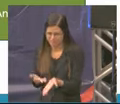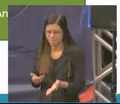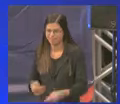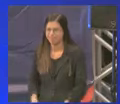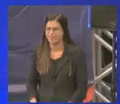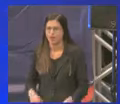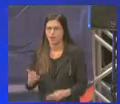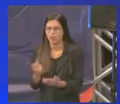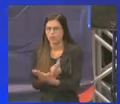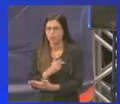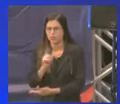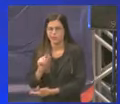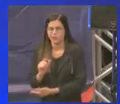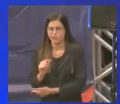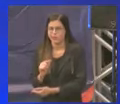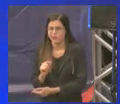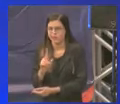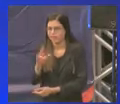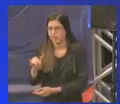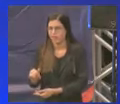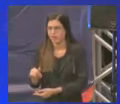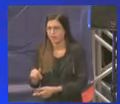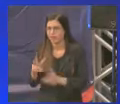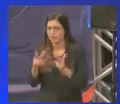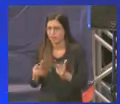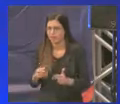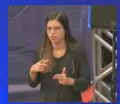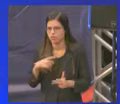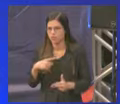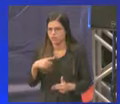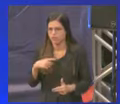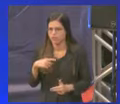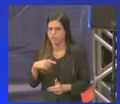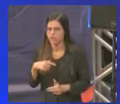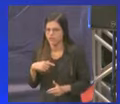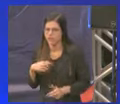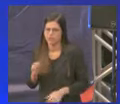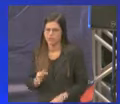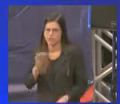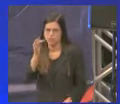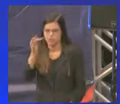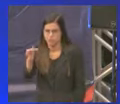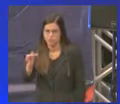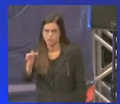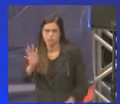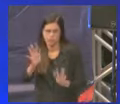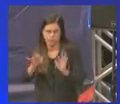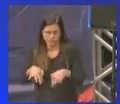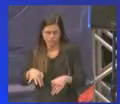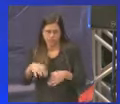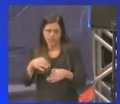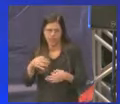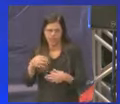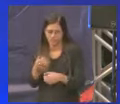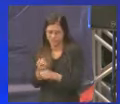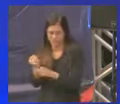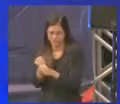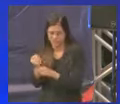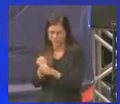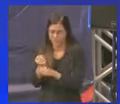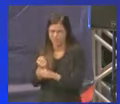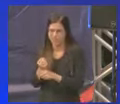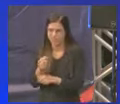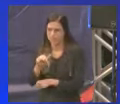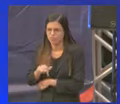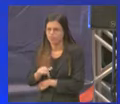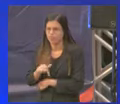acontecer? A mesma coisa. Vai surgir um pacote lá na frente, provavelmente no final dessa década, que eu chame ali de Hybrid Office, mas